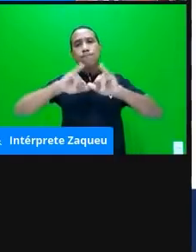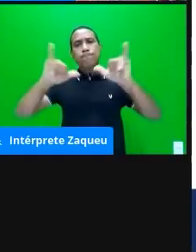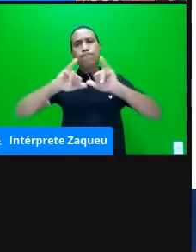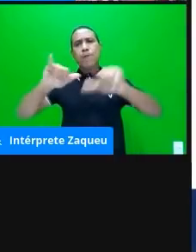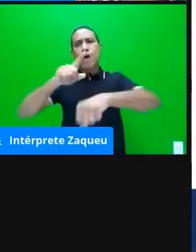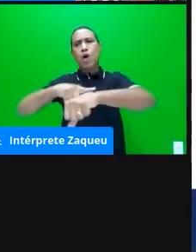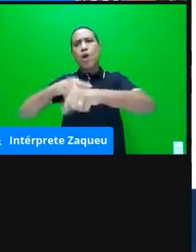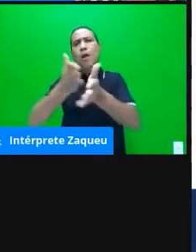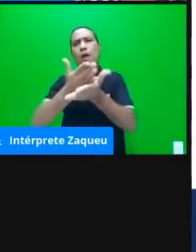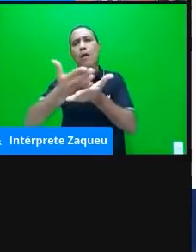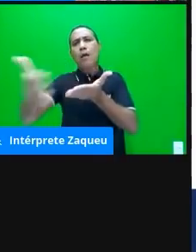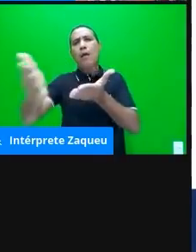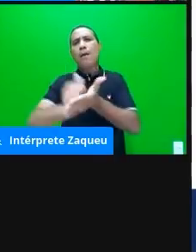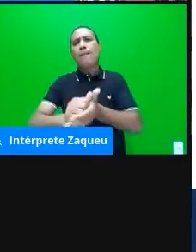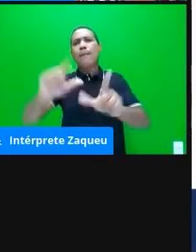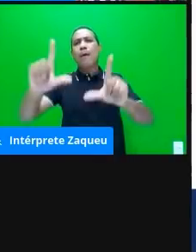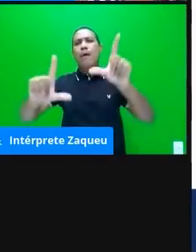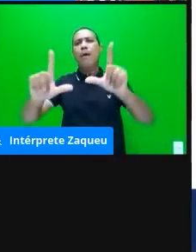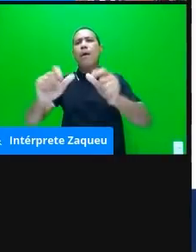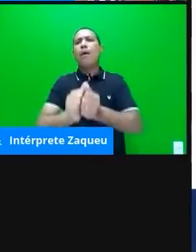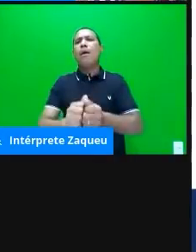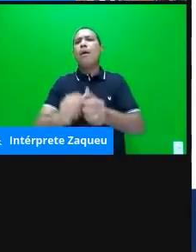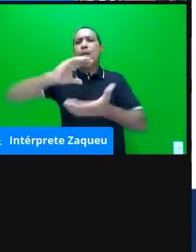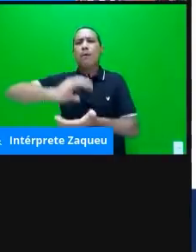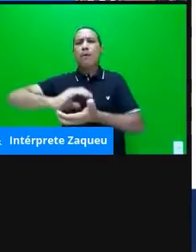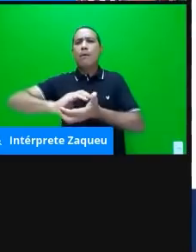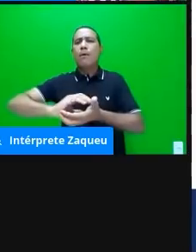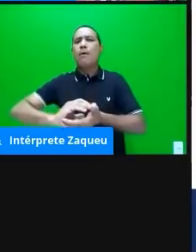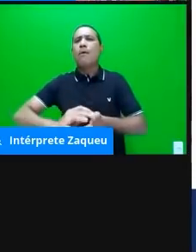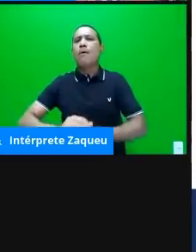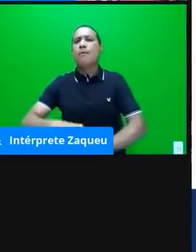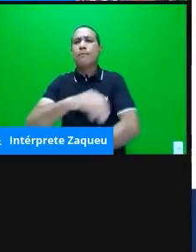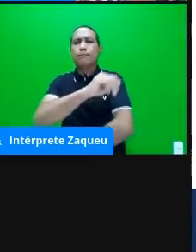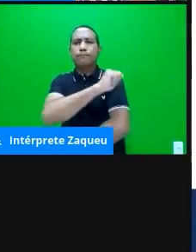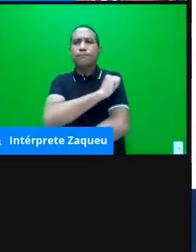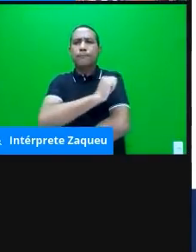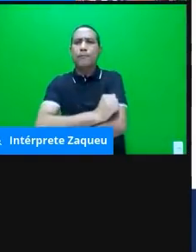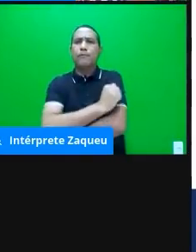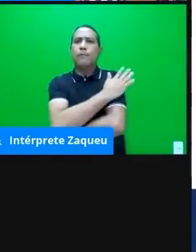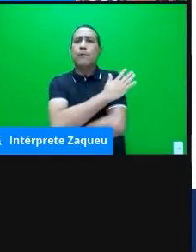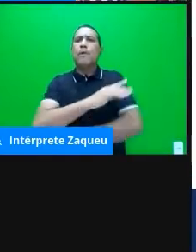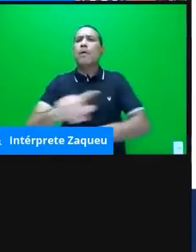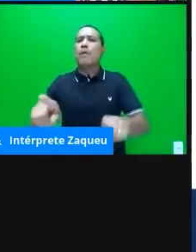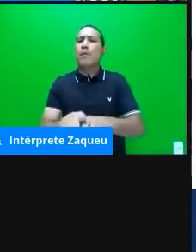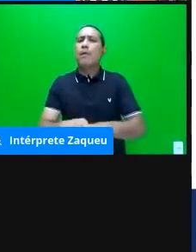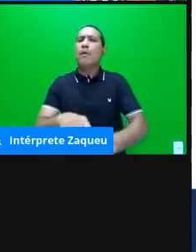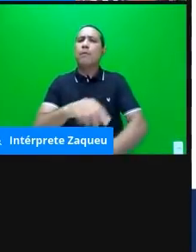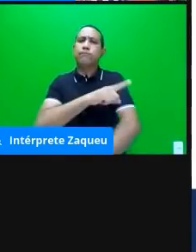programação compatíveis com as crianças dessa faixa etária, orientando os